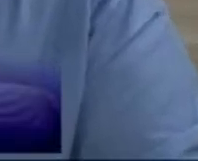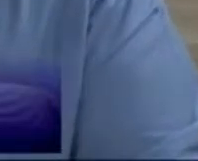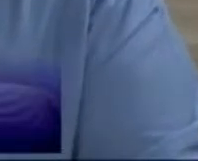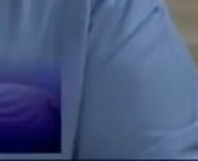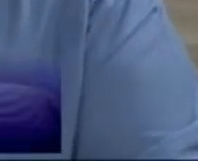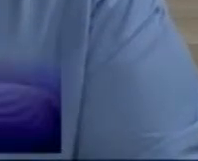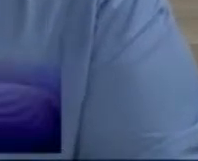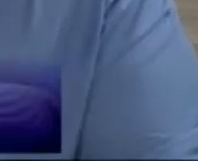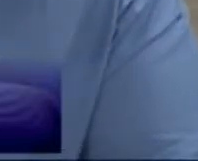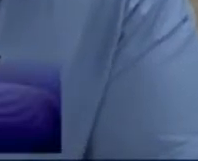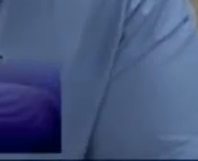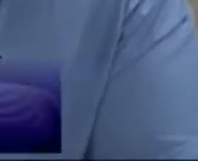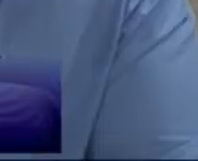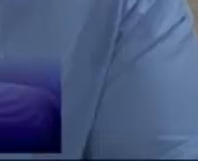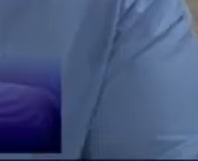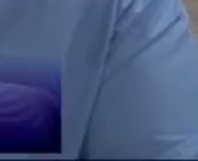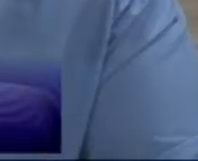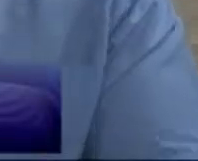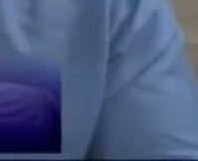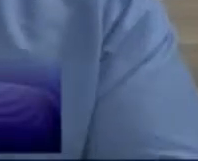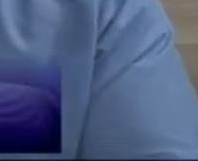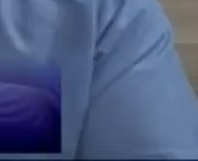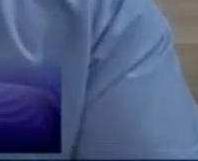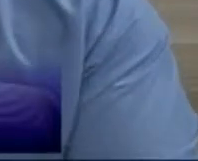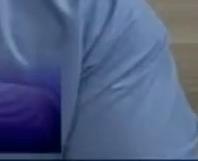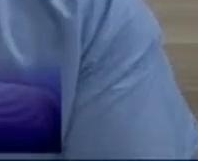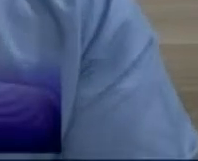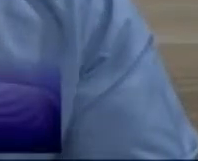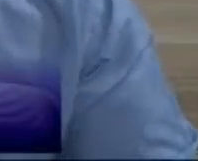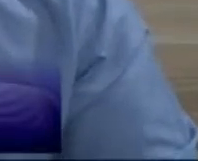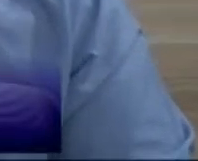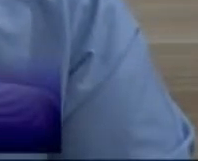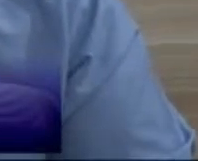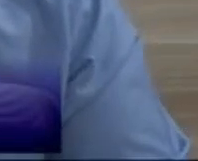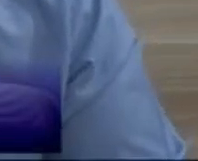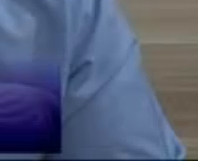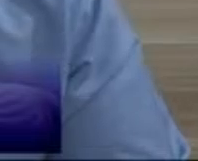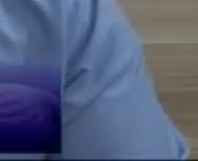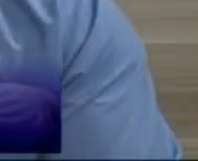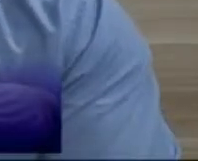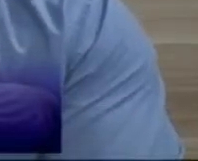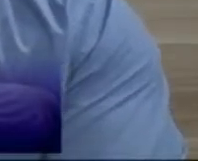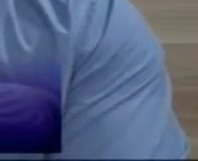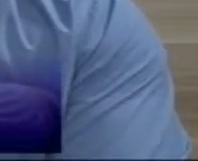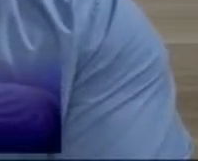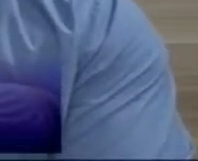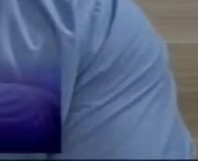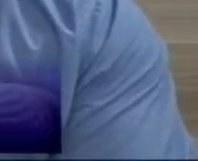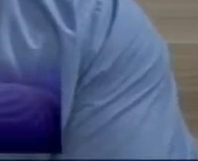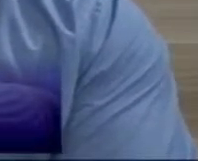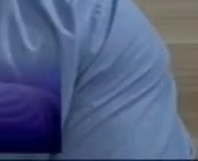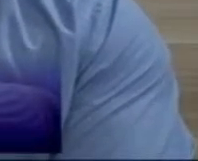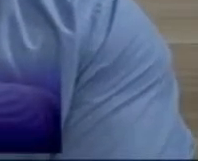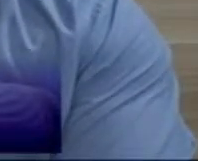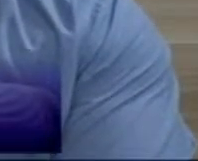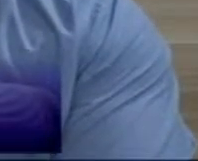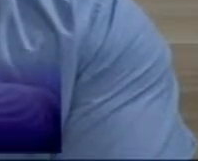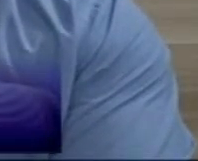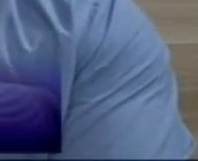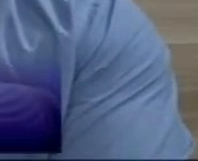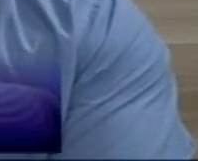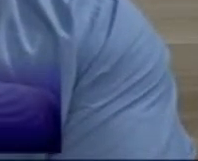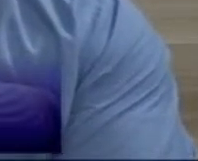deixar somente a competência da audiência pública atrelada somente às comissões da casa. Então, é nesse sentido que eu